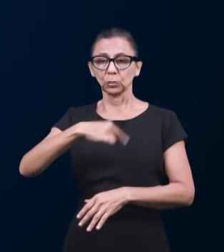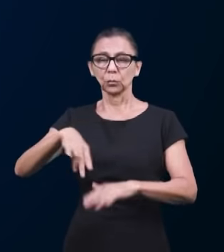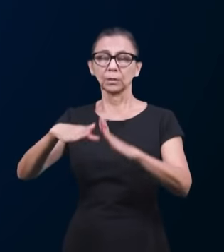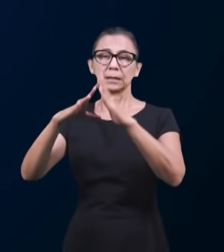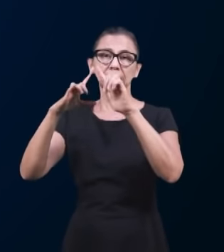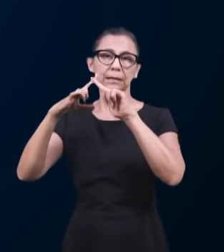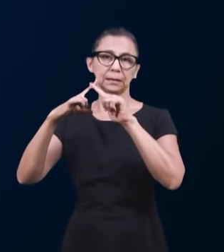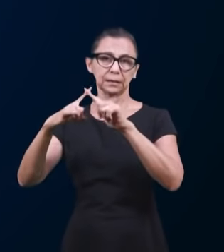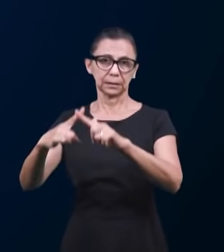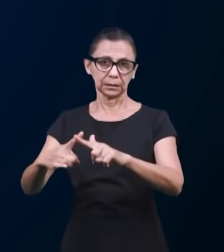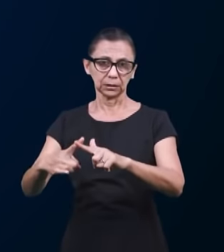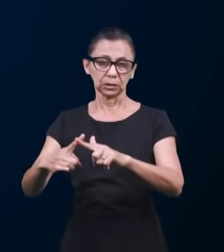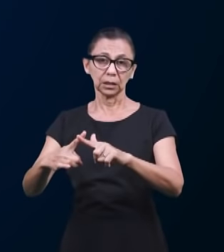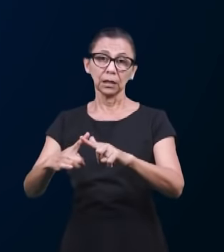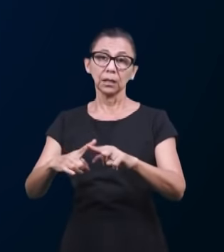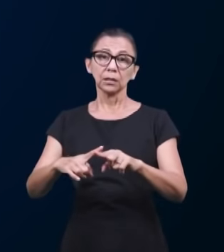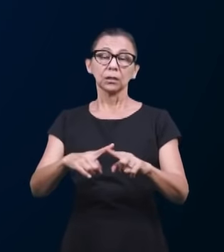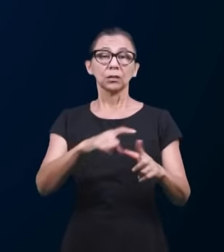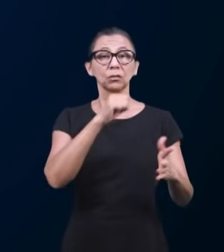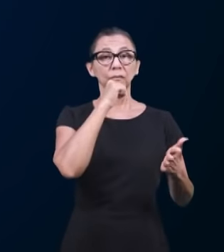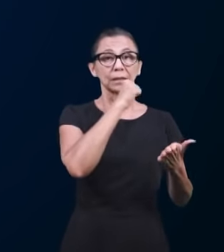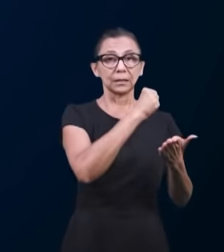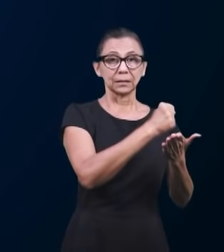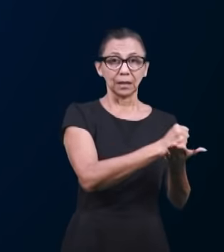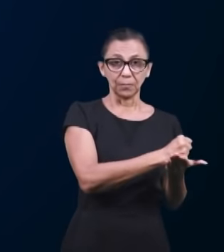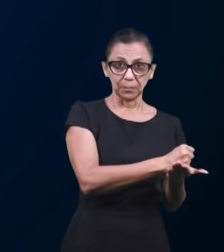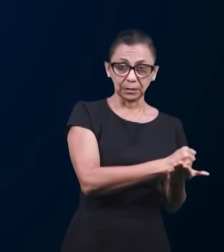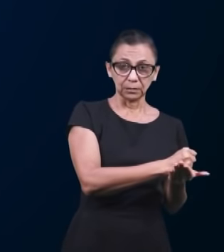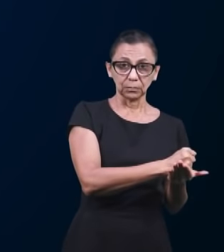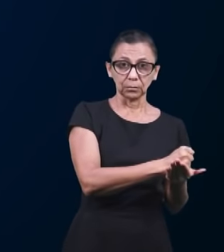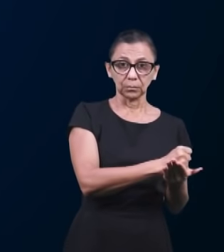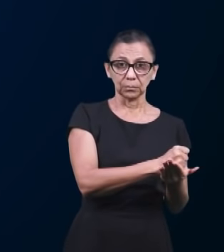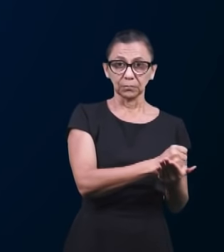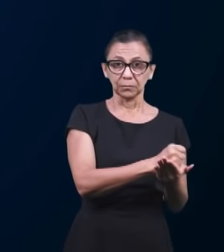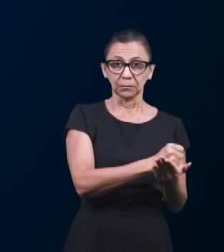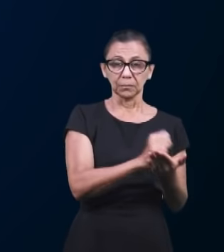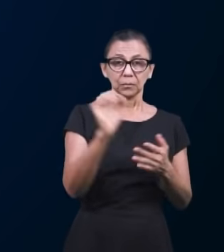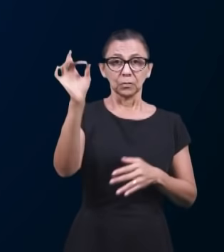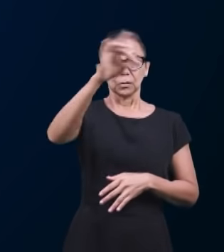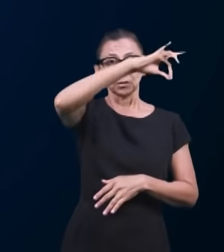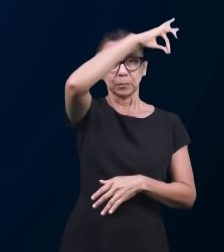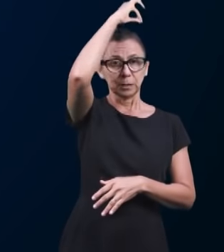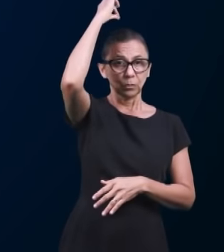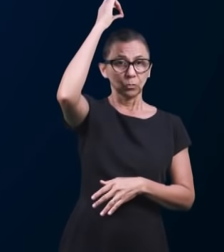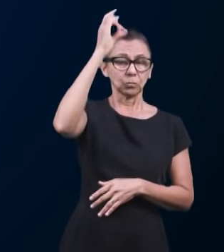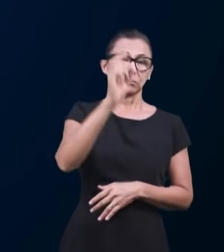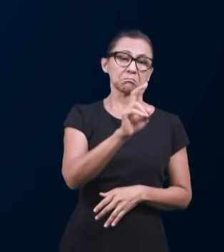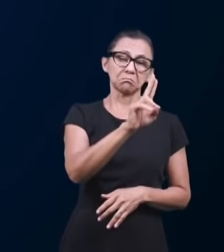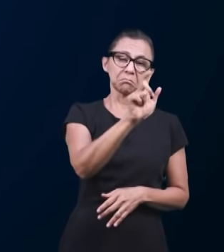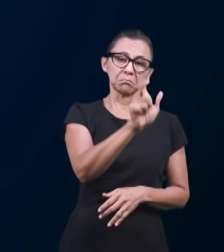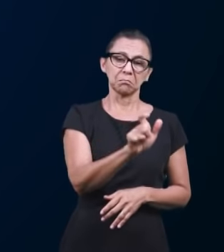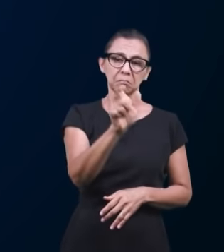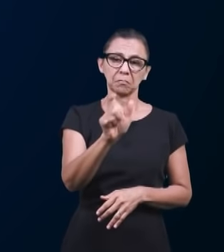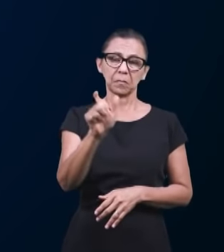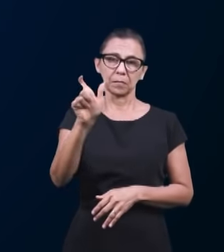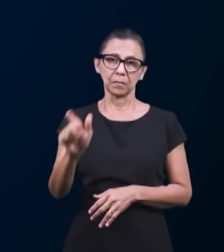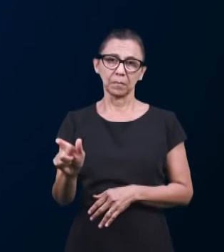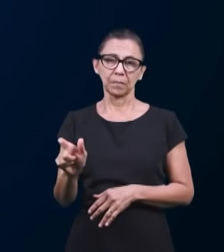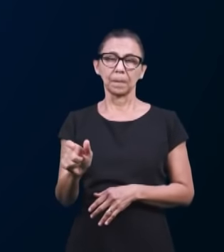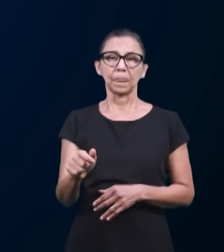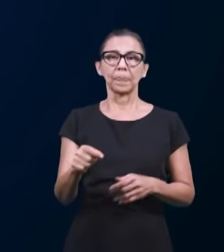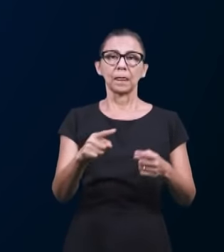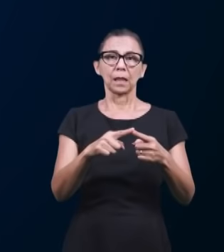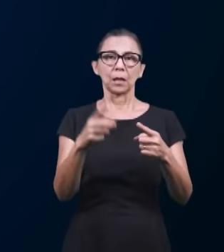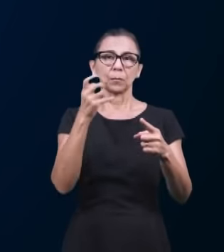no Pentecostes, enquanto no Velho Testamento o Espírito Santo ele vinha individualmente sobre o profeta, sobre um rei,